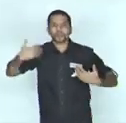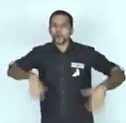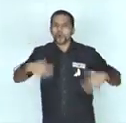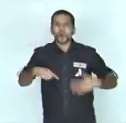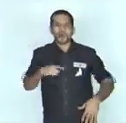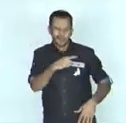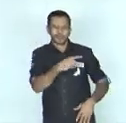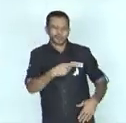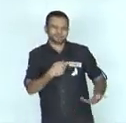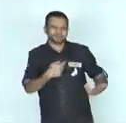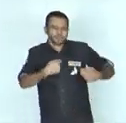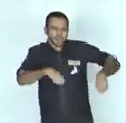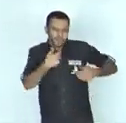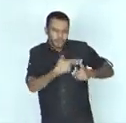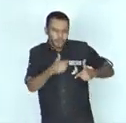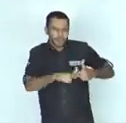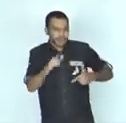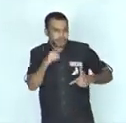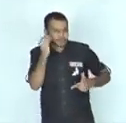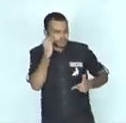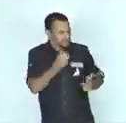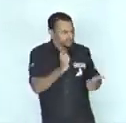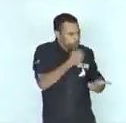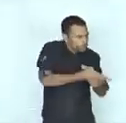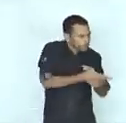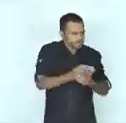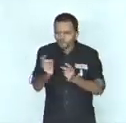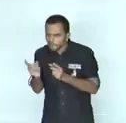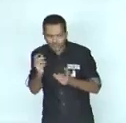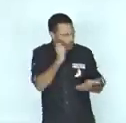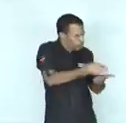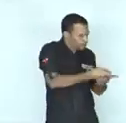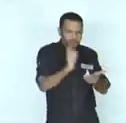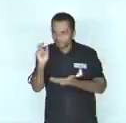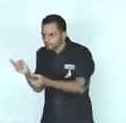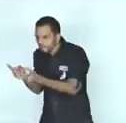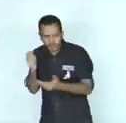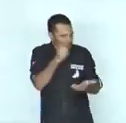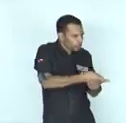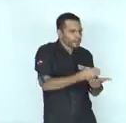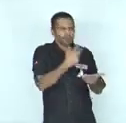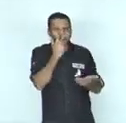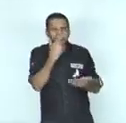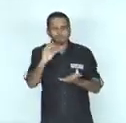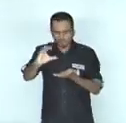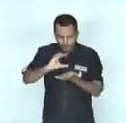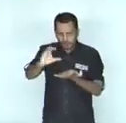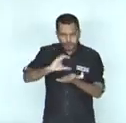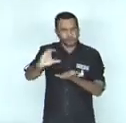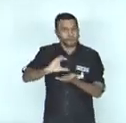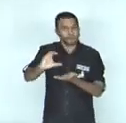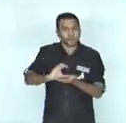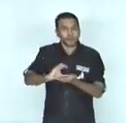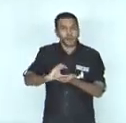gerou uma atitude aquela atitude gerou uma inteligência essa inteligência se multiplicou na vida dele e